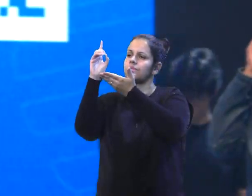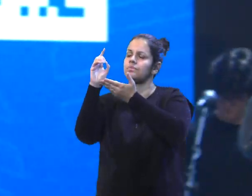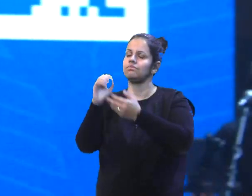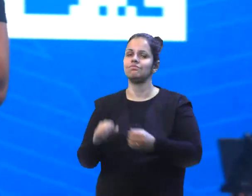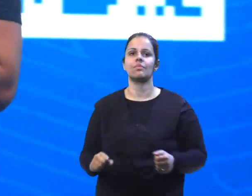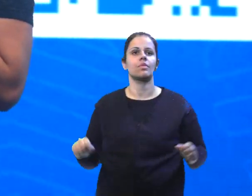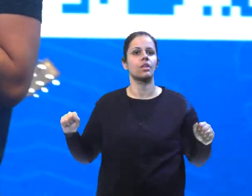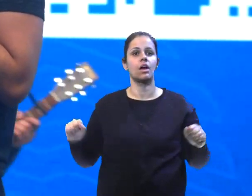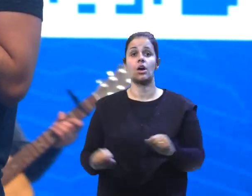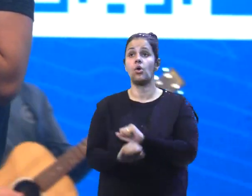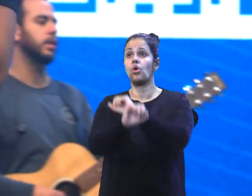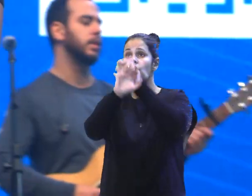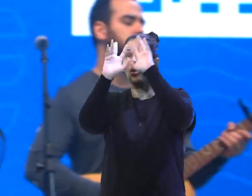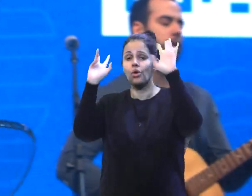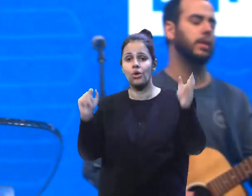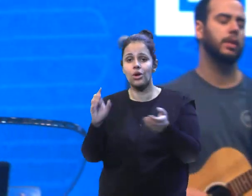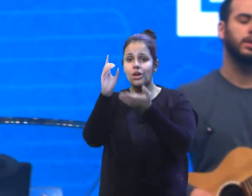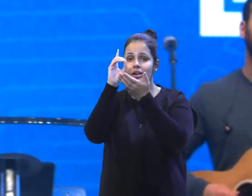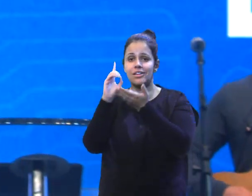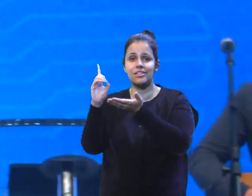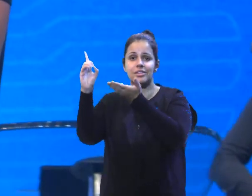Glória a Deus.